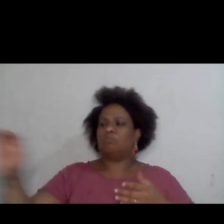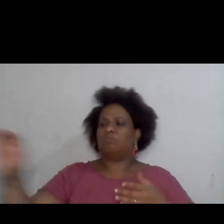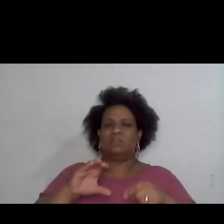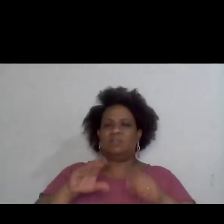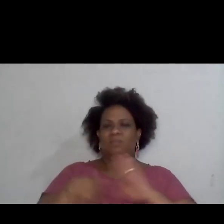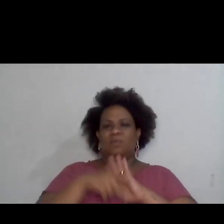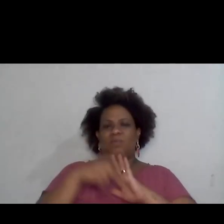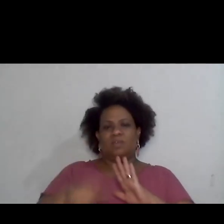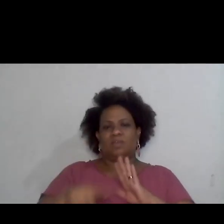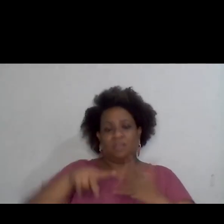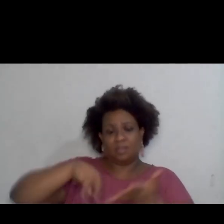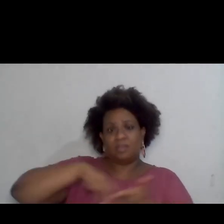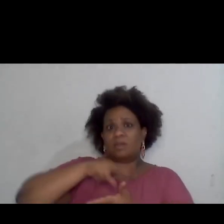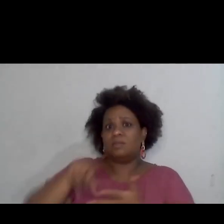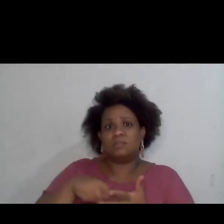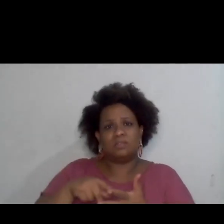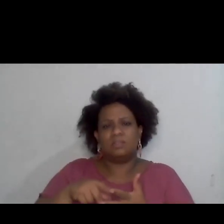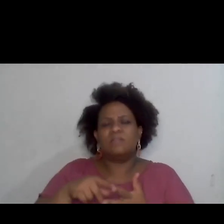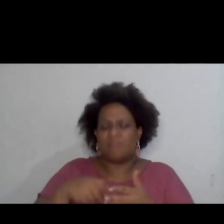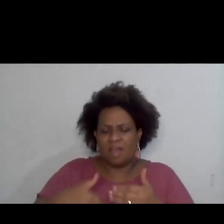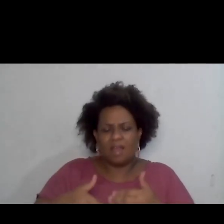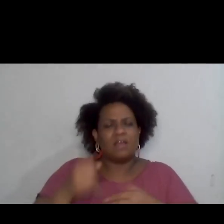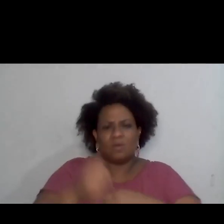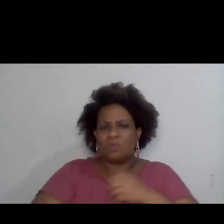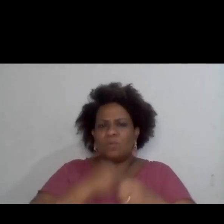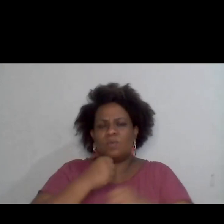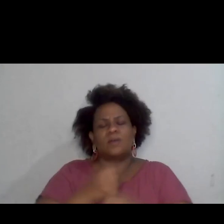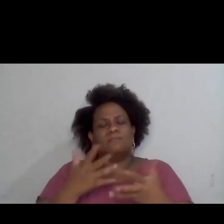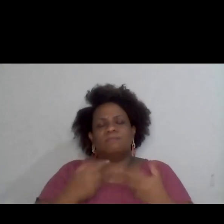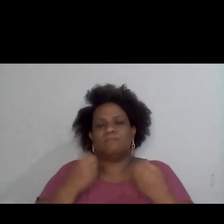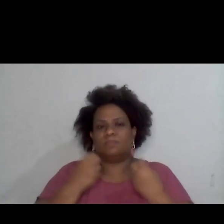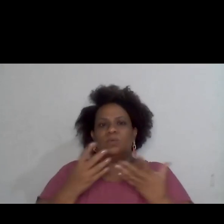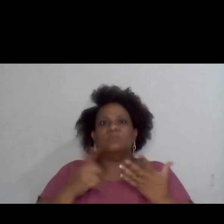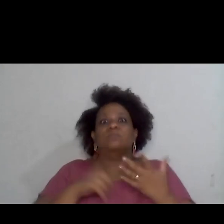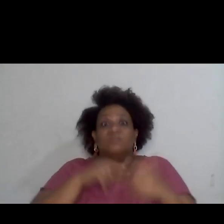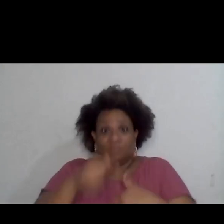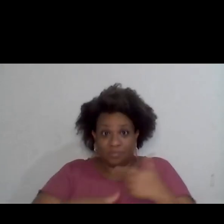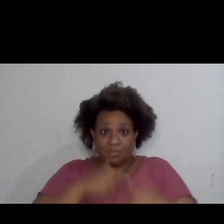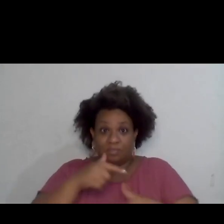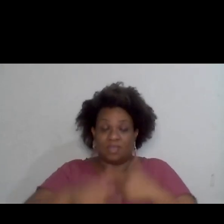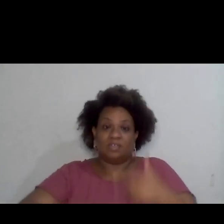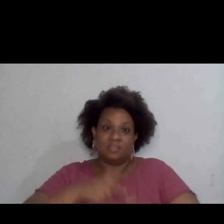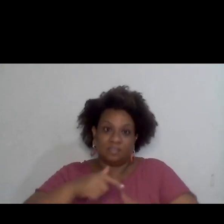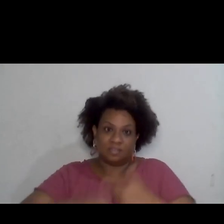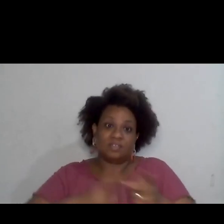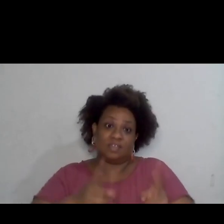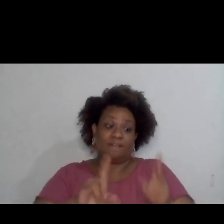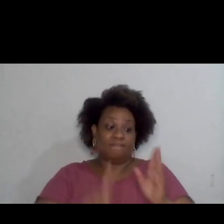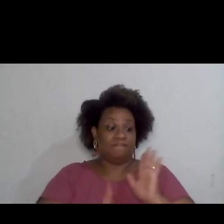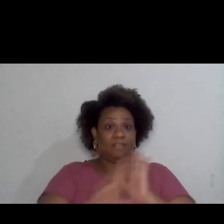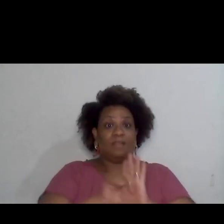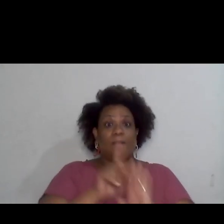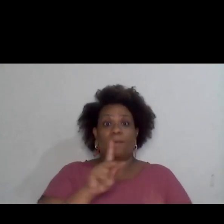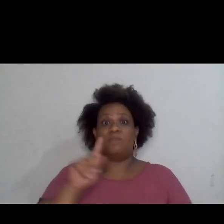ser recurso para a dança também. Então, vai vir um ano muito próspero, com muito... A gente tem muito trabalho para fazer para que a lei Paulo Gustavo